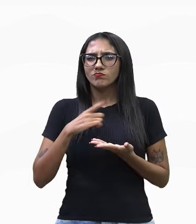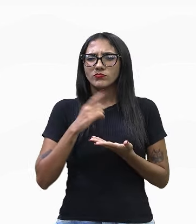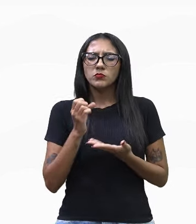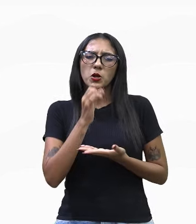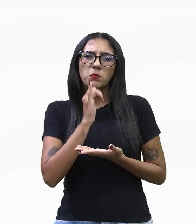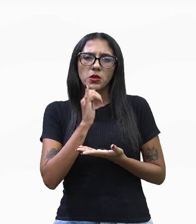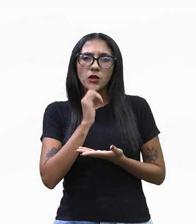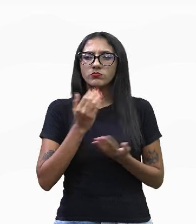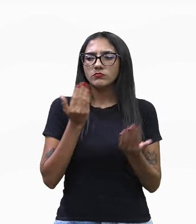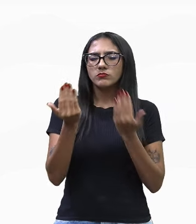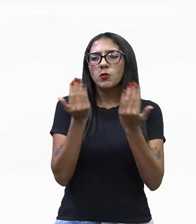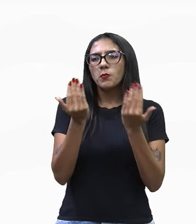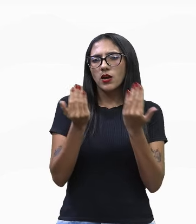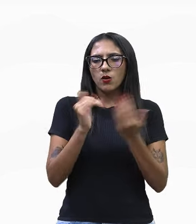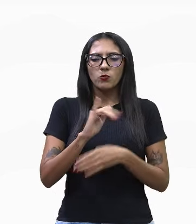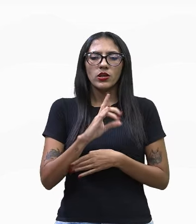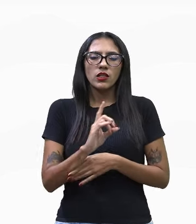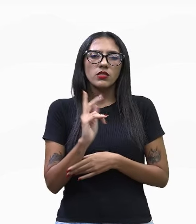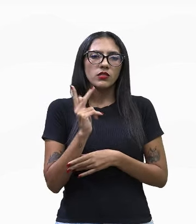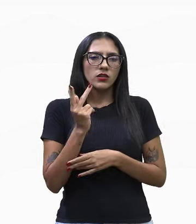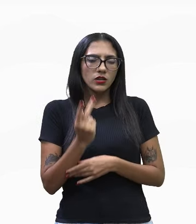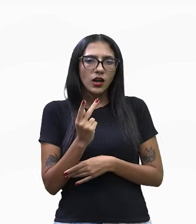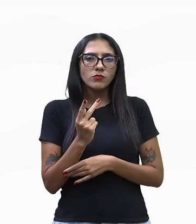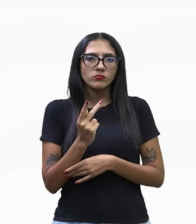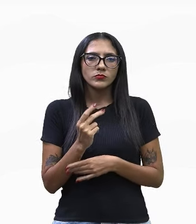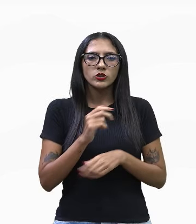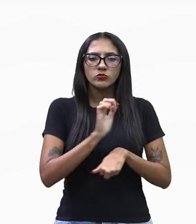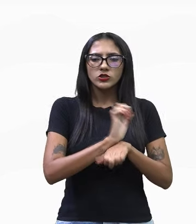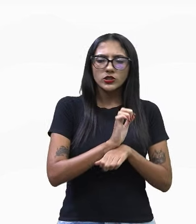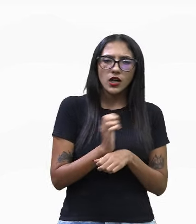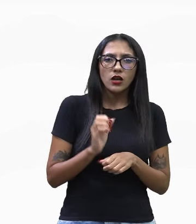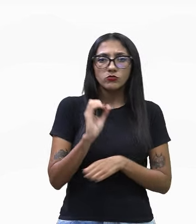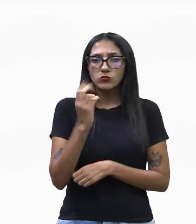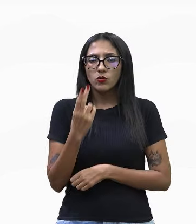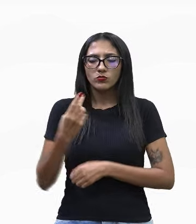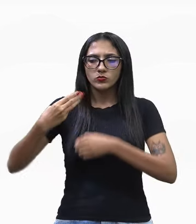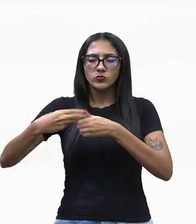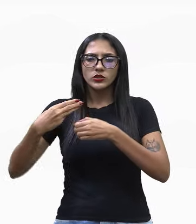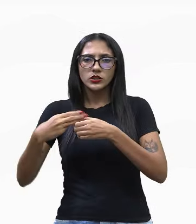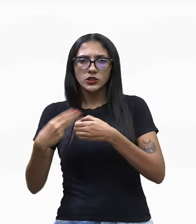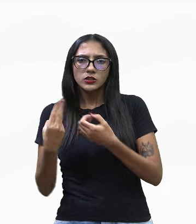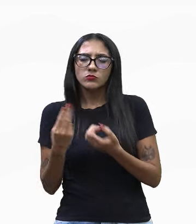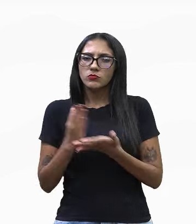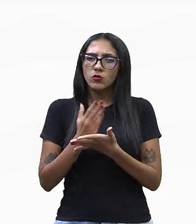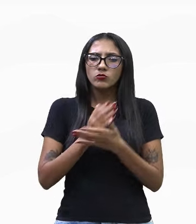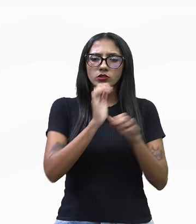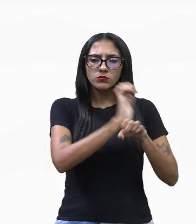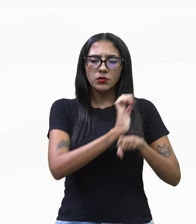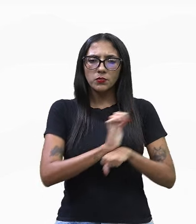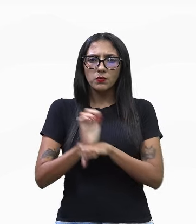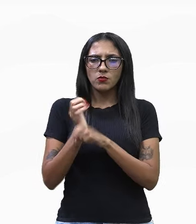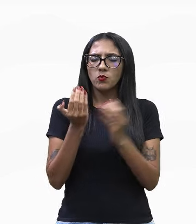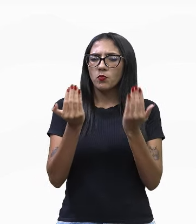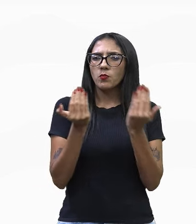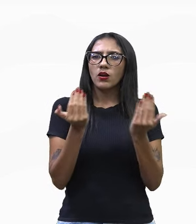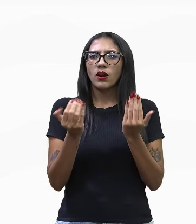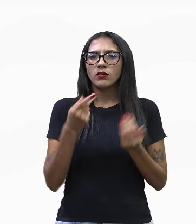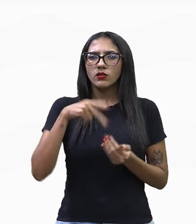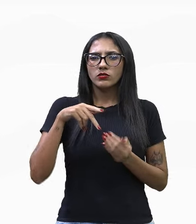professora assim os o IDH de de do de alguns municípios estados brasileiros em relação à Amazônia como é que isso fica